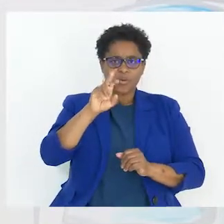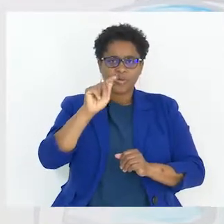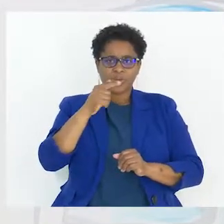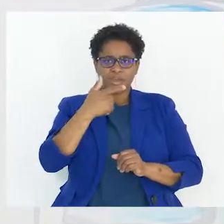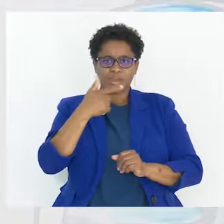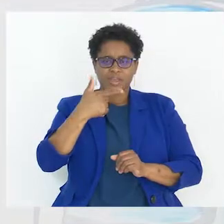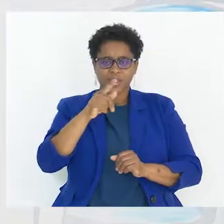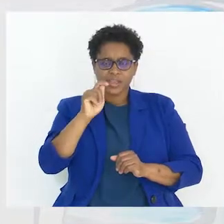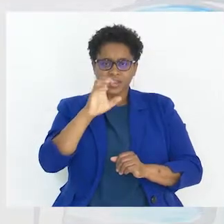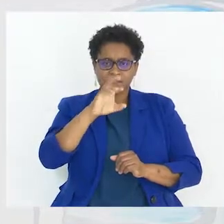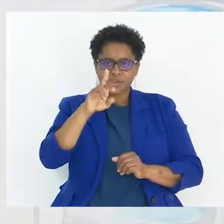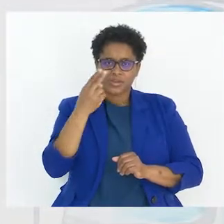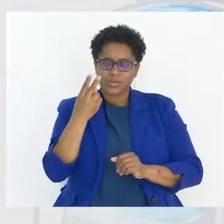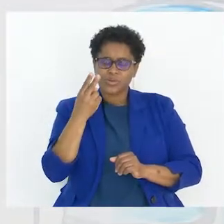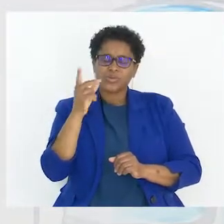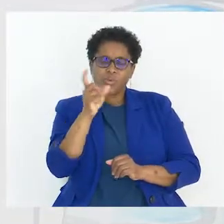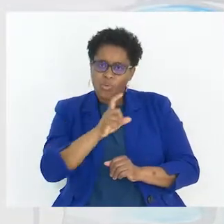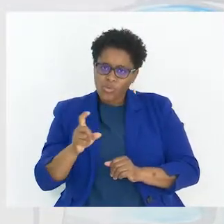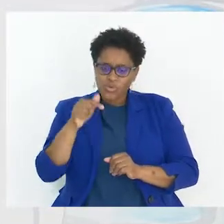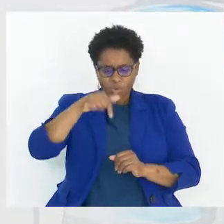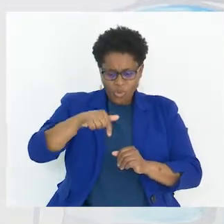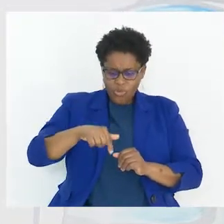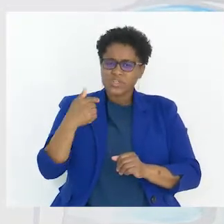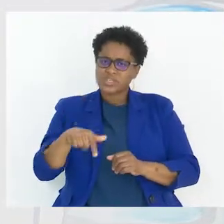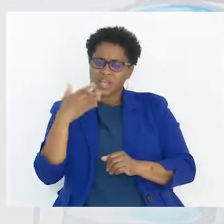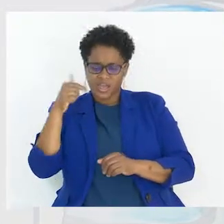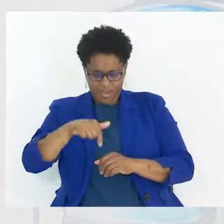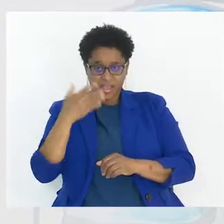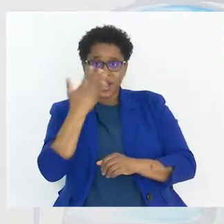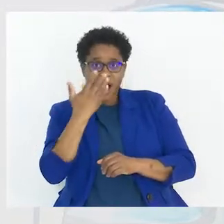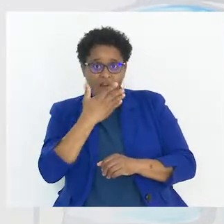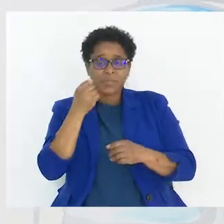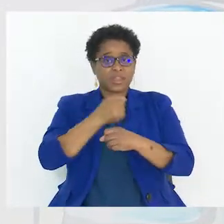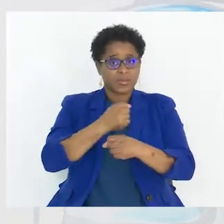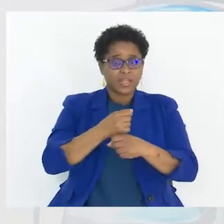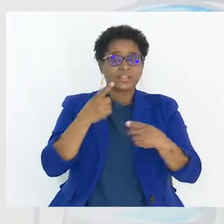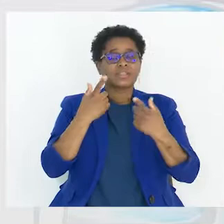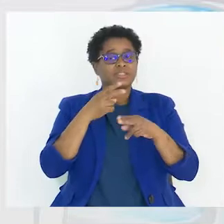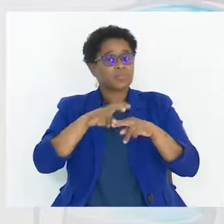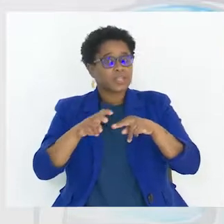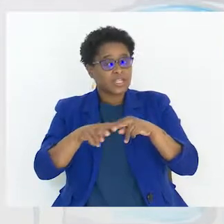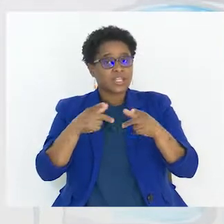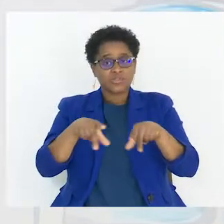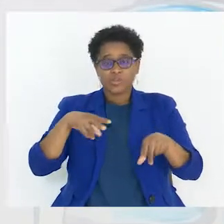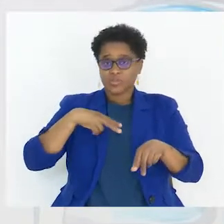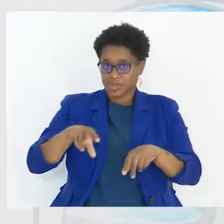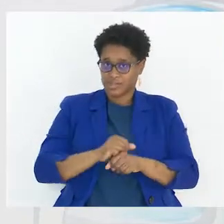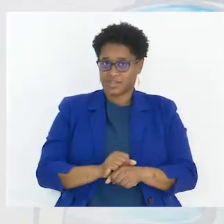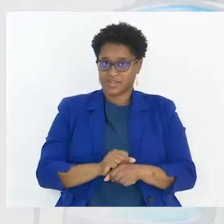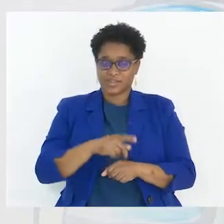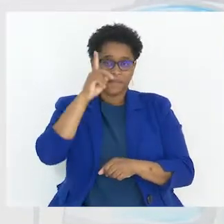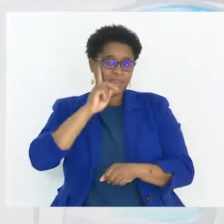estou aqui, nesta aula, para trabalhar a disciplina de língua portuguesa. Meus meninos e